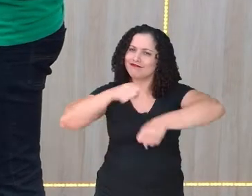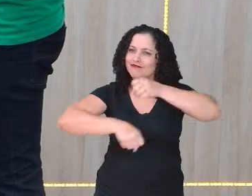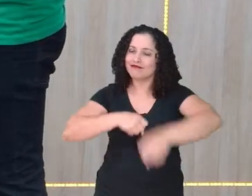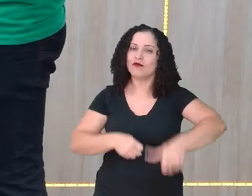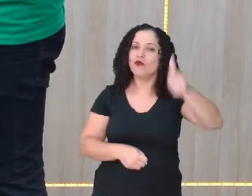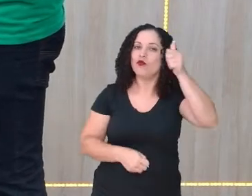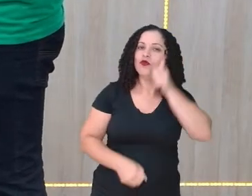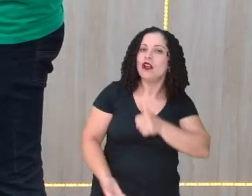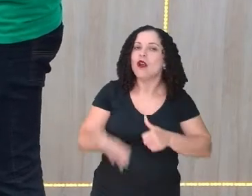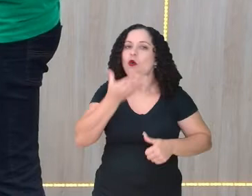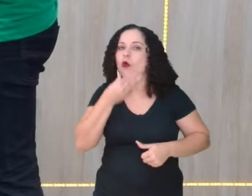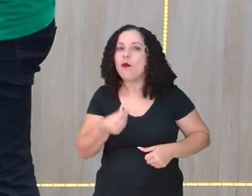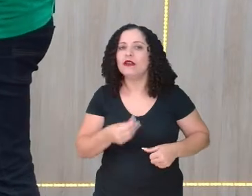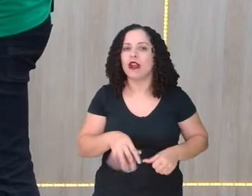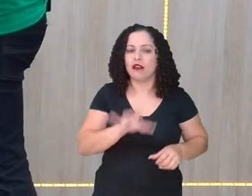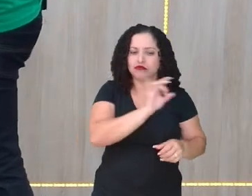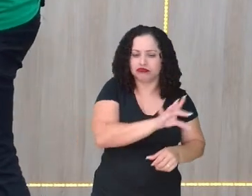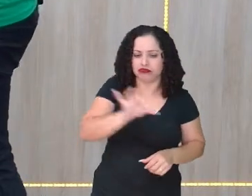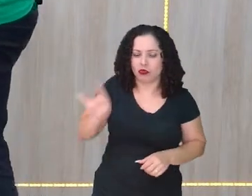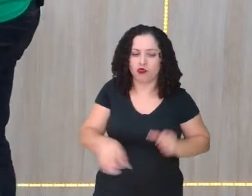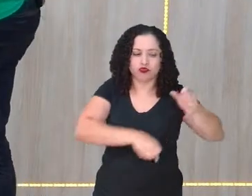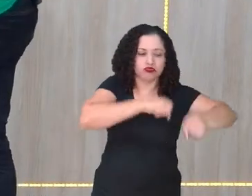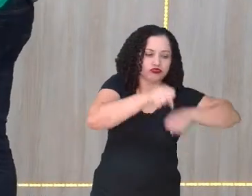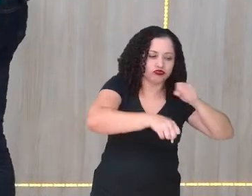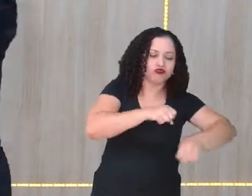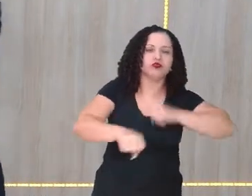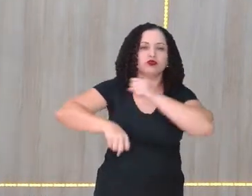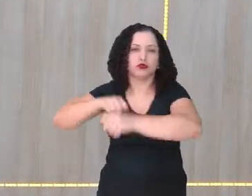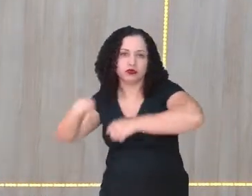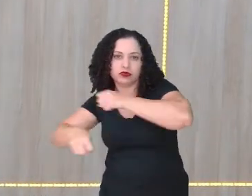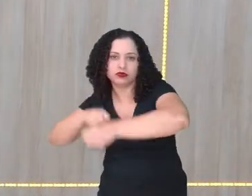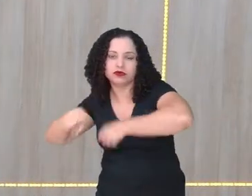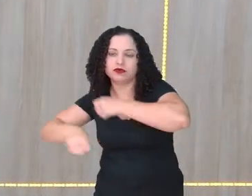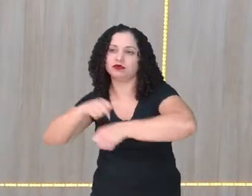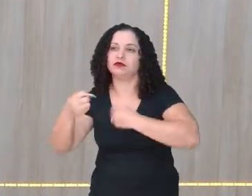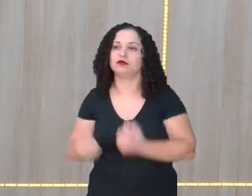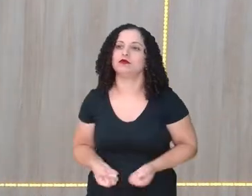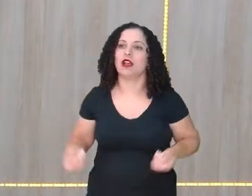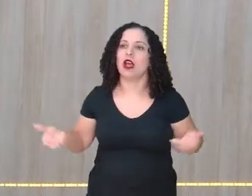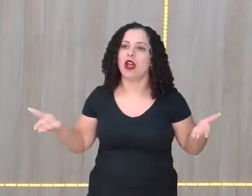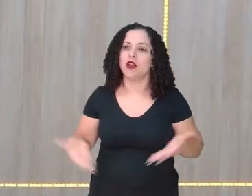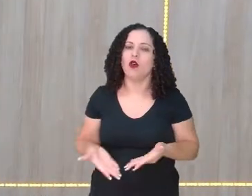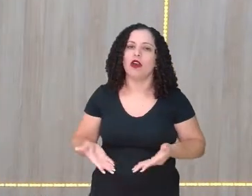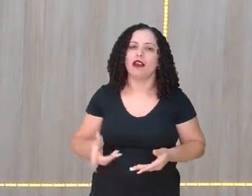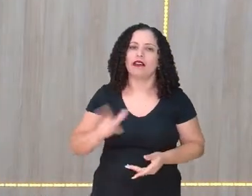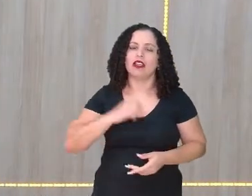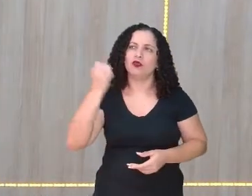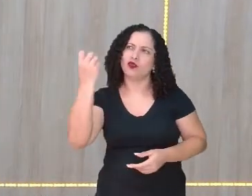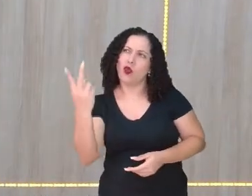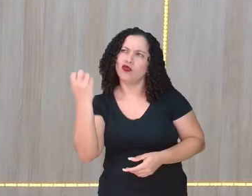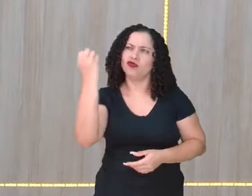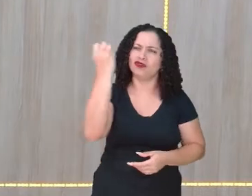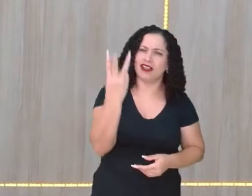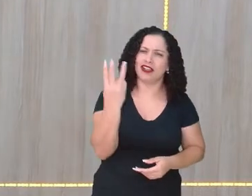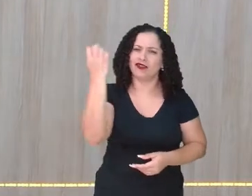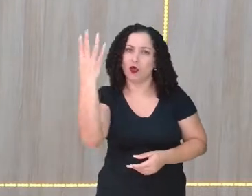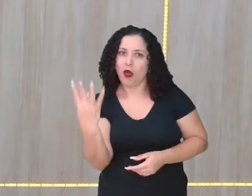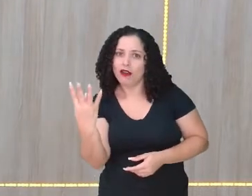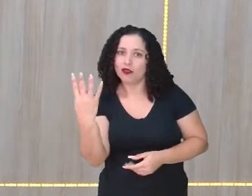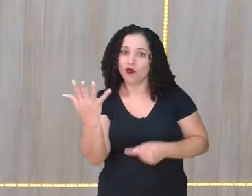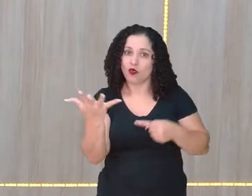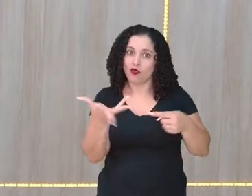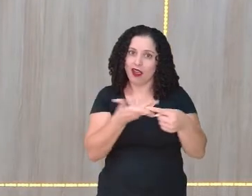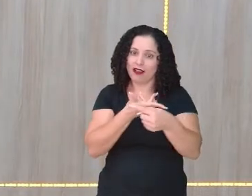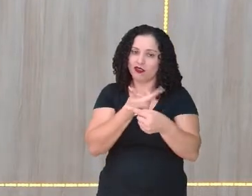moça, cada um na sua bicicleta, não é? Então, contável. Eu podia dizer aqui 2, 3, 4, tantas bicicletas